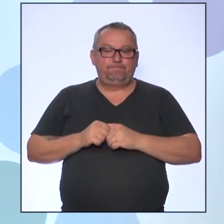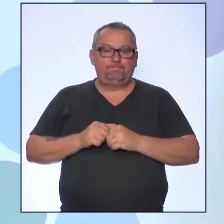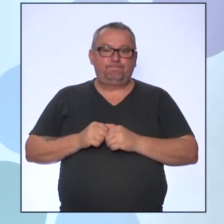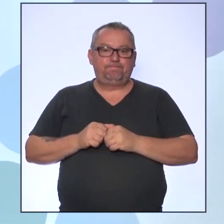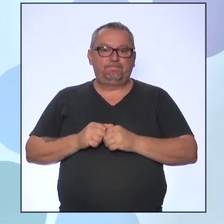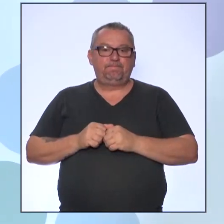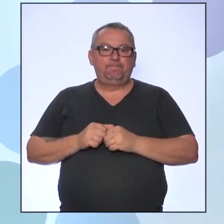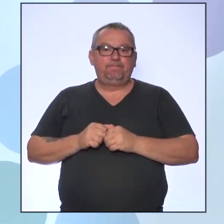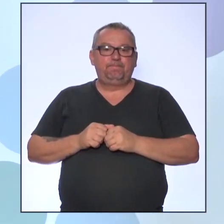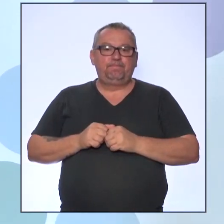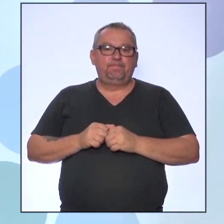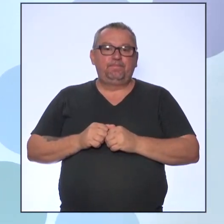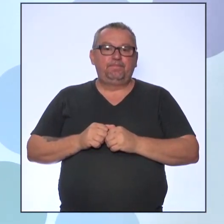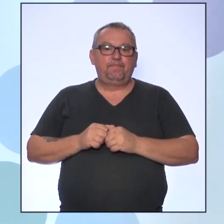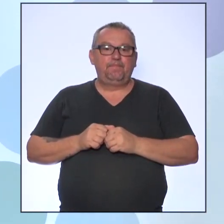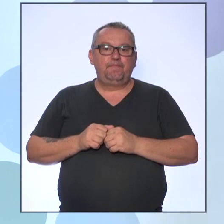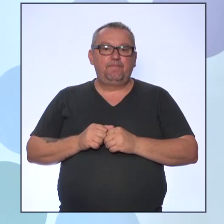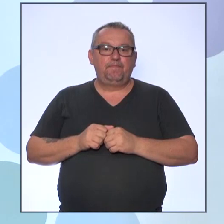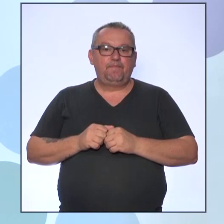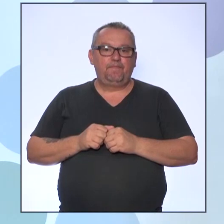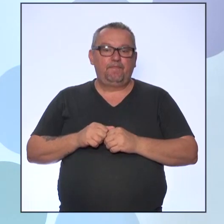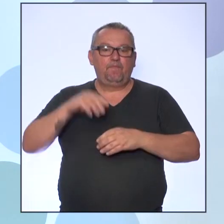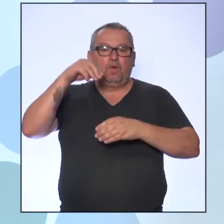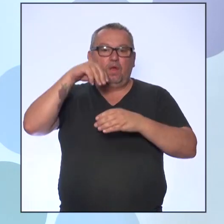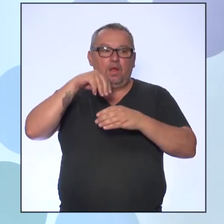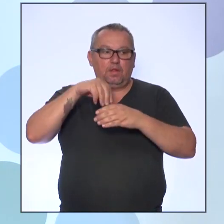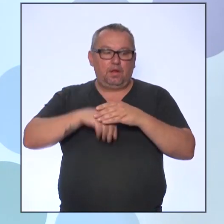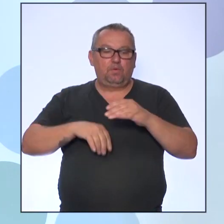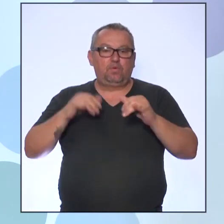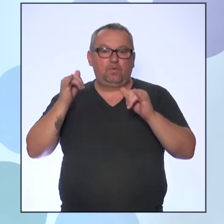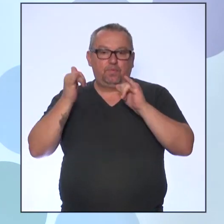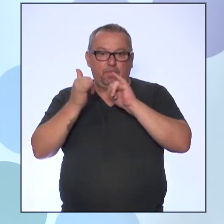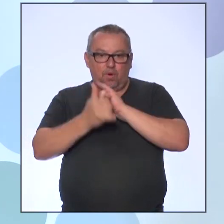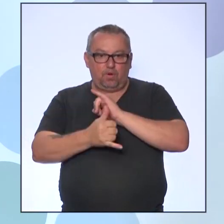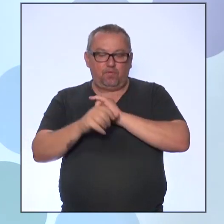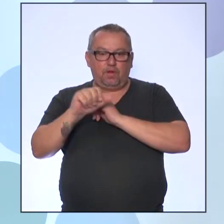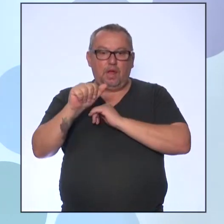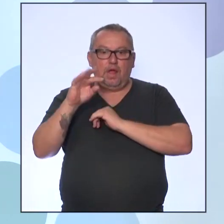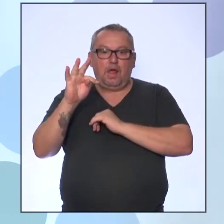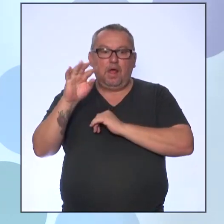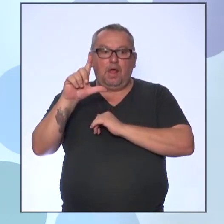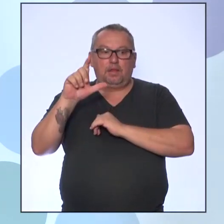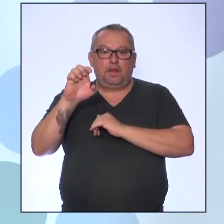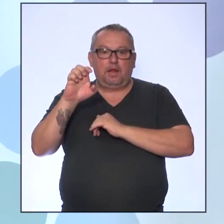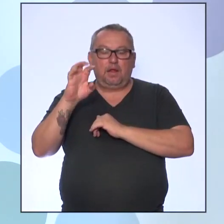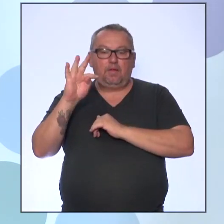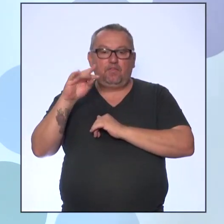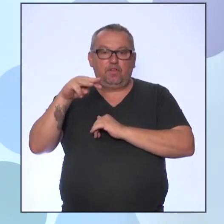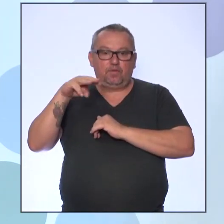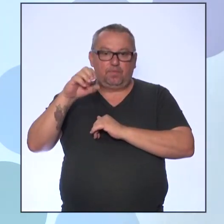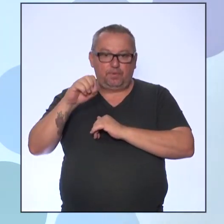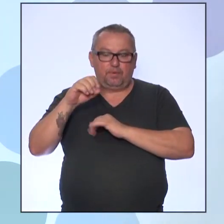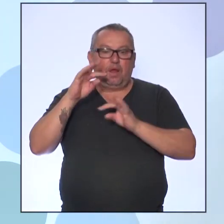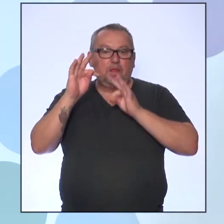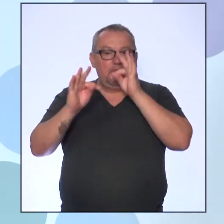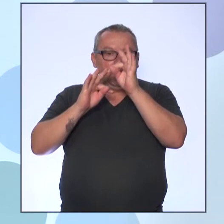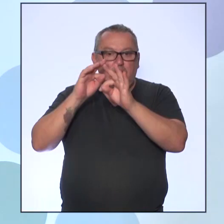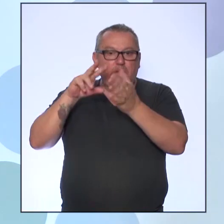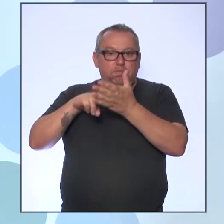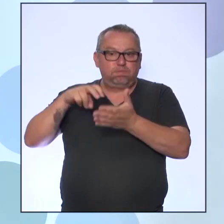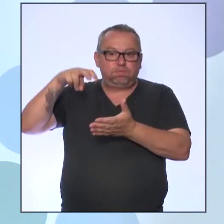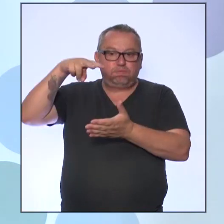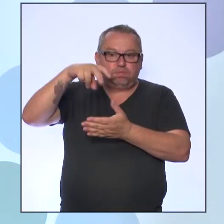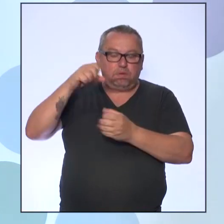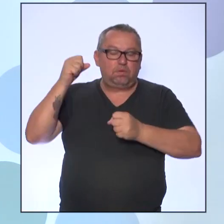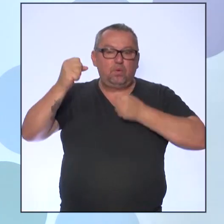favor. No atletismo, a técnica está relacionada aos movimentos de saltar,